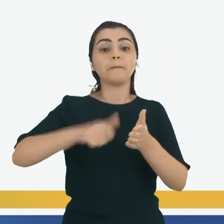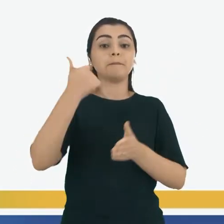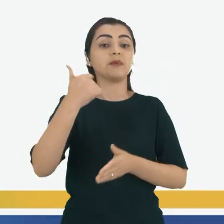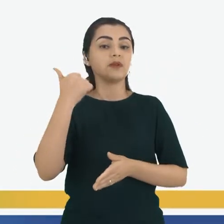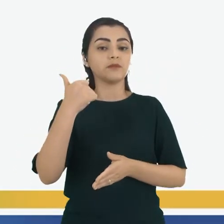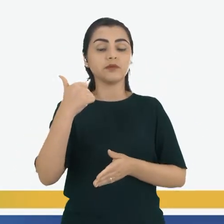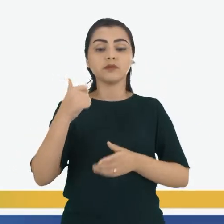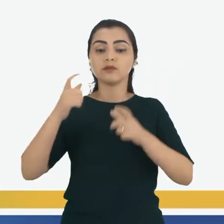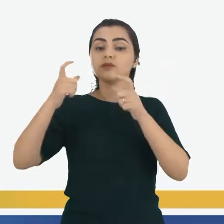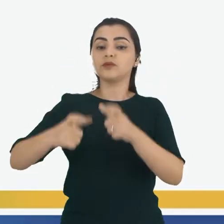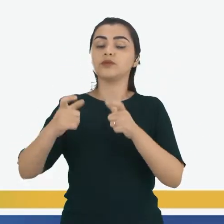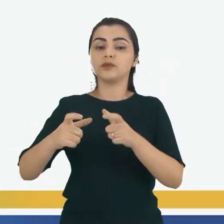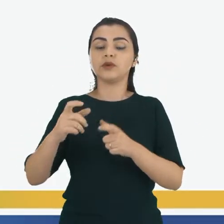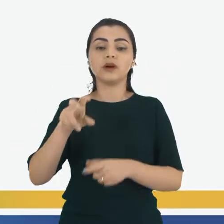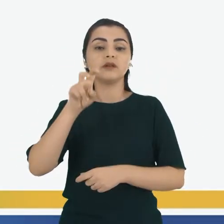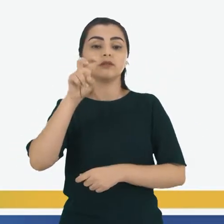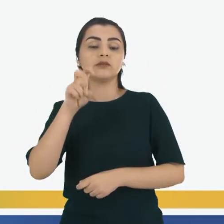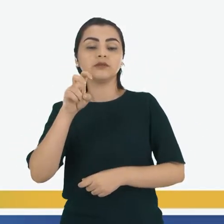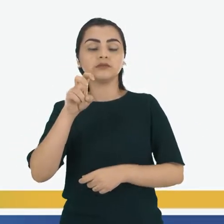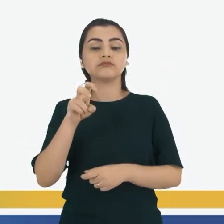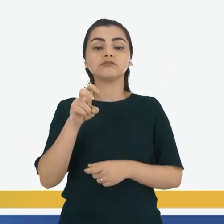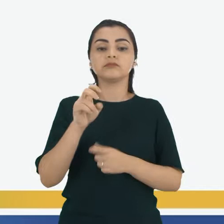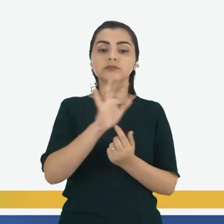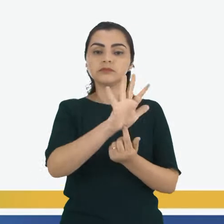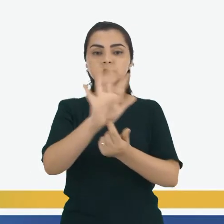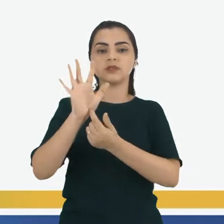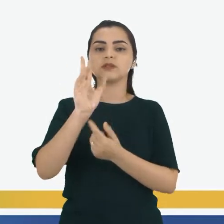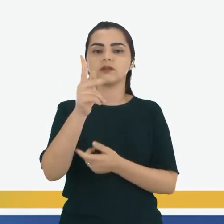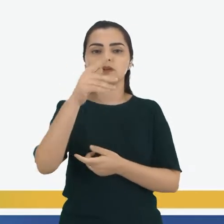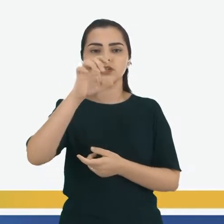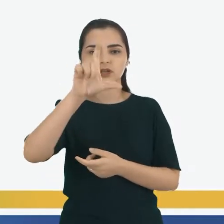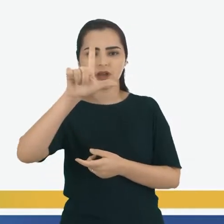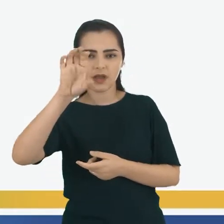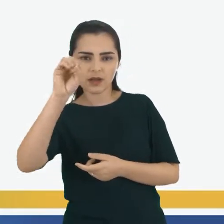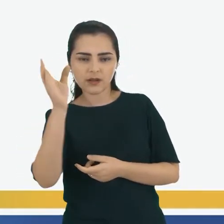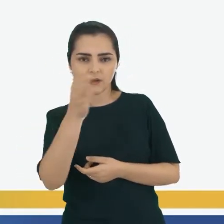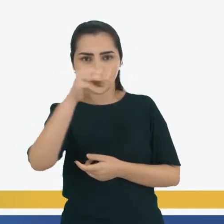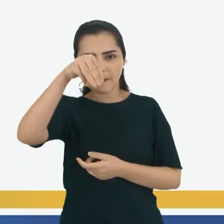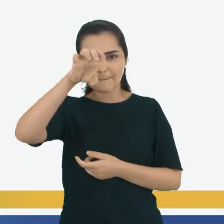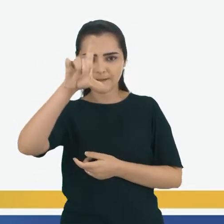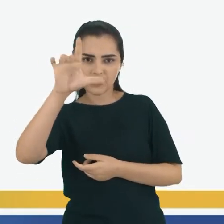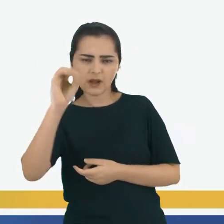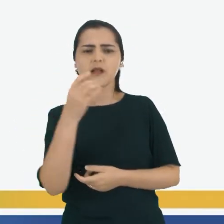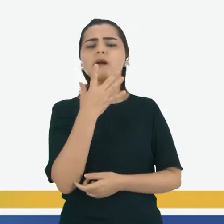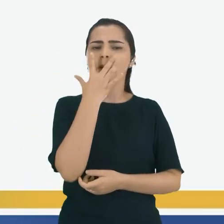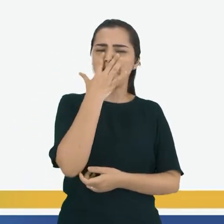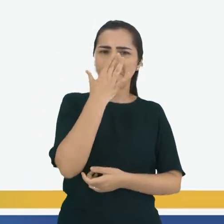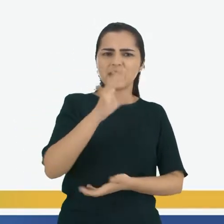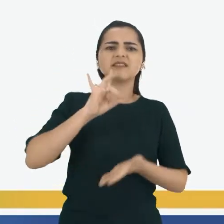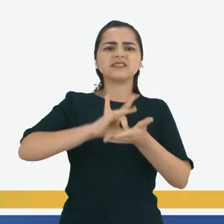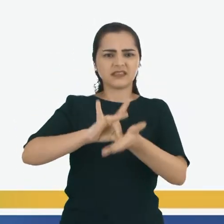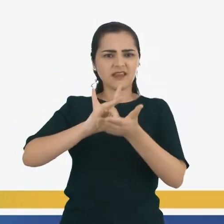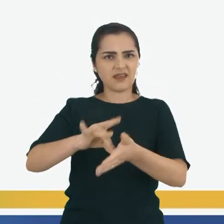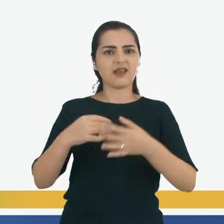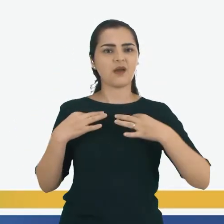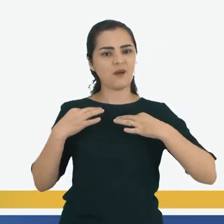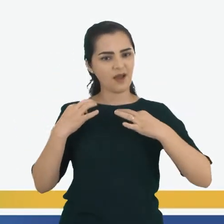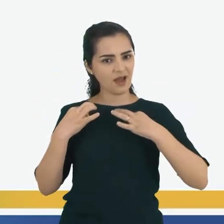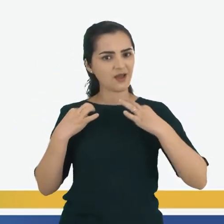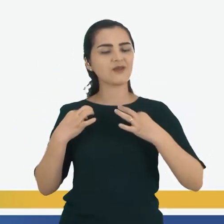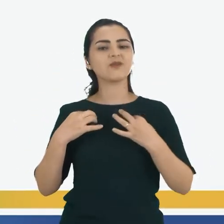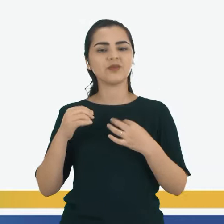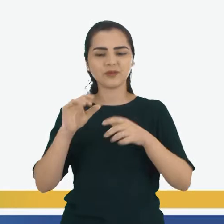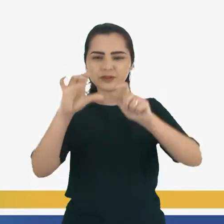5º Salão Hélio Melo. Veja que imagem maravilhosa, realmente parece real as roupas que ele coloca.